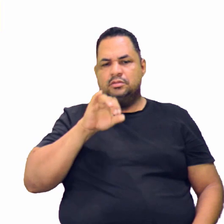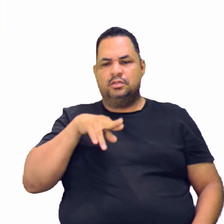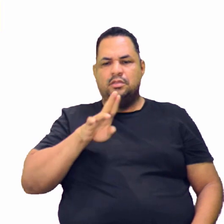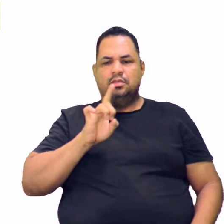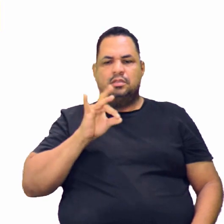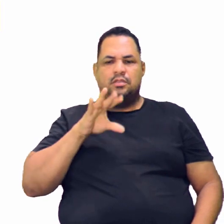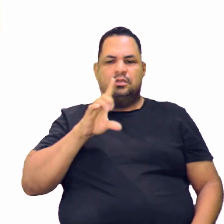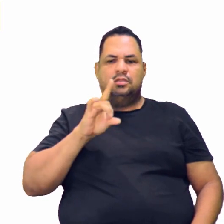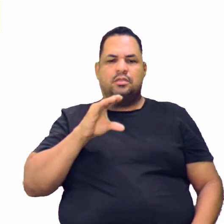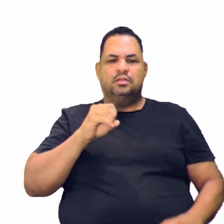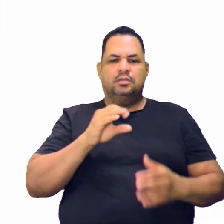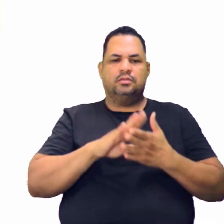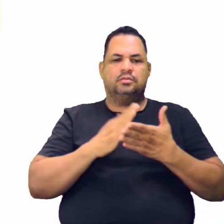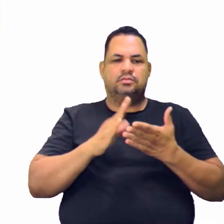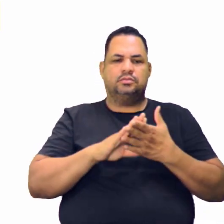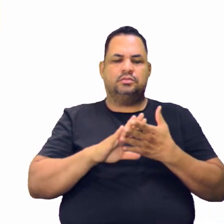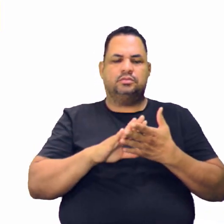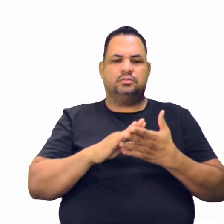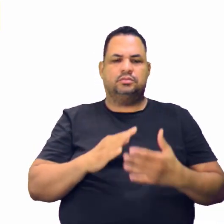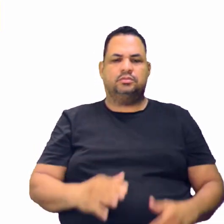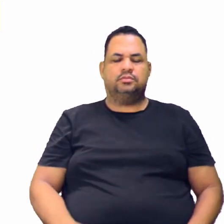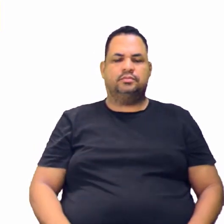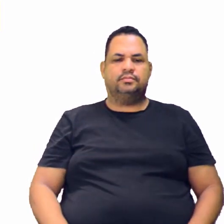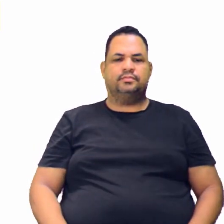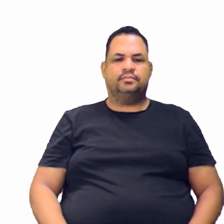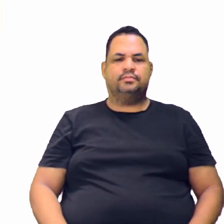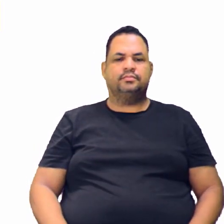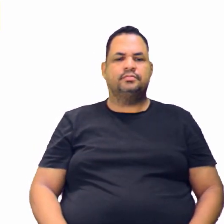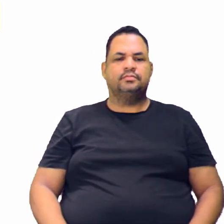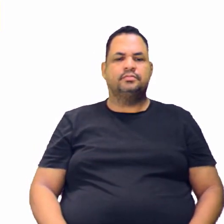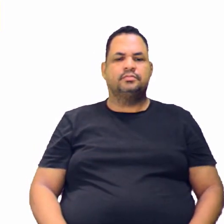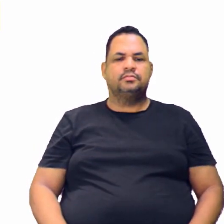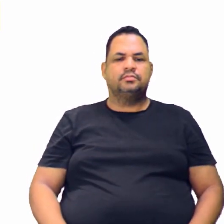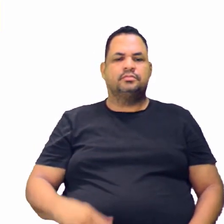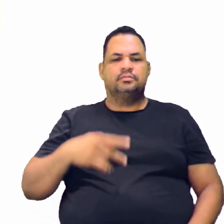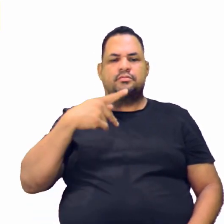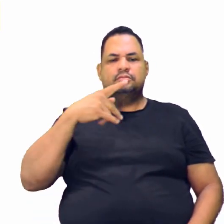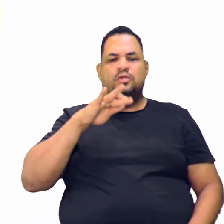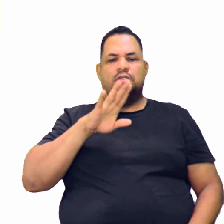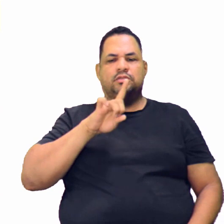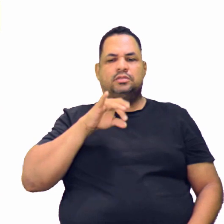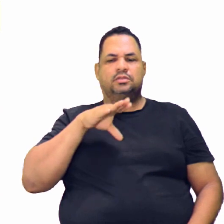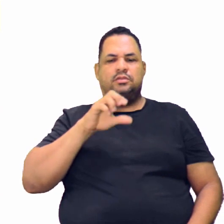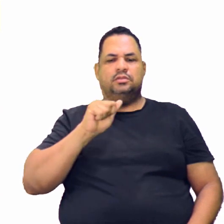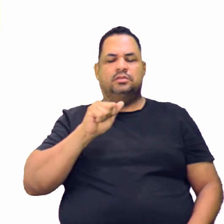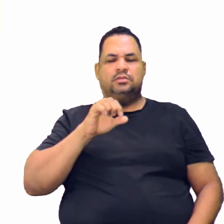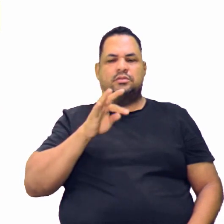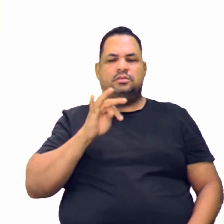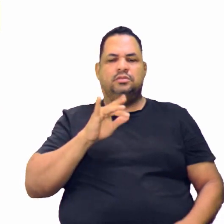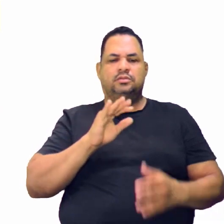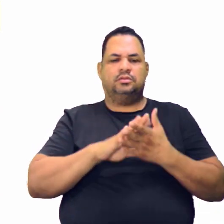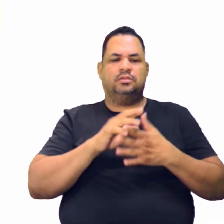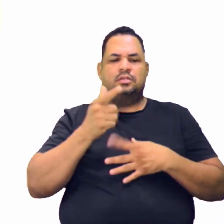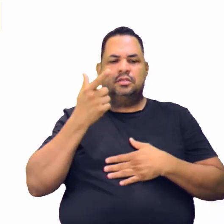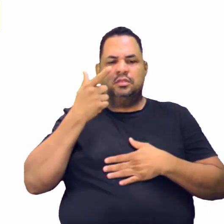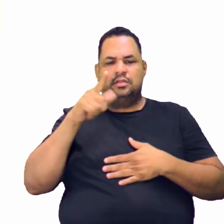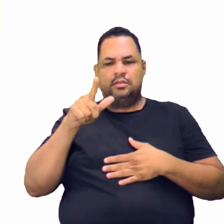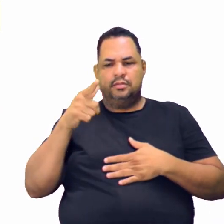né? Solange é linda, meiga, sorridente e simpática. E polissíndeto é a repetição